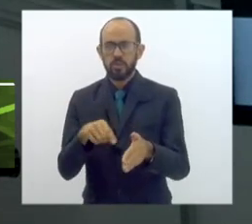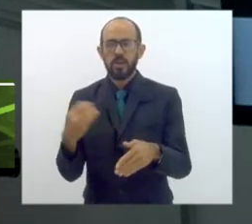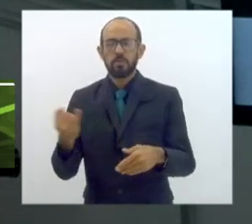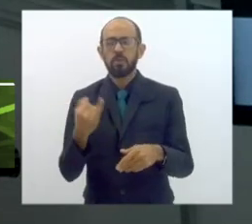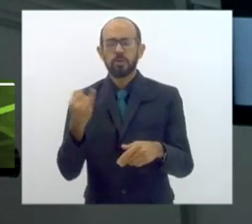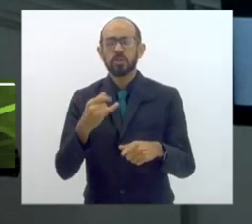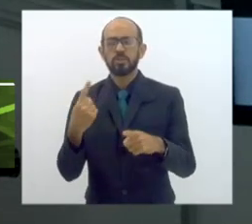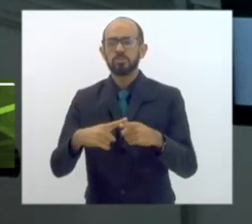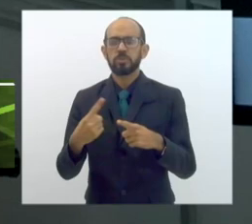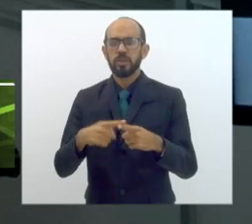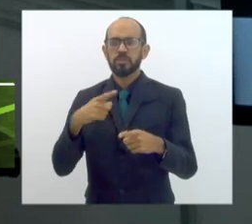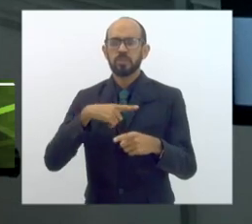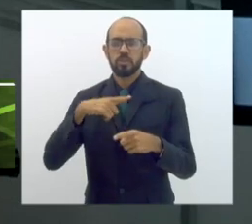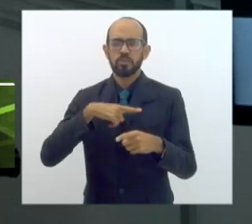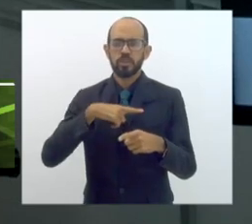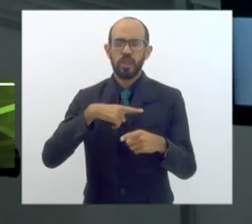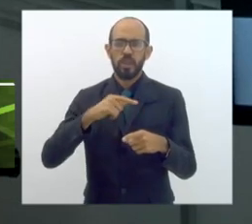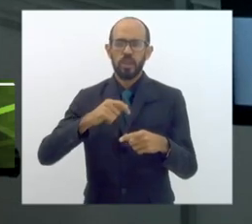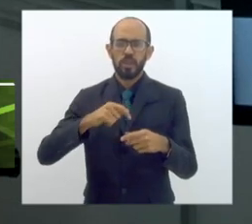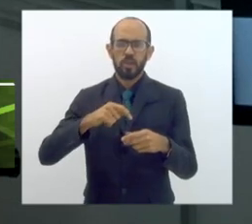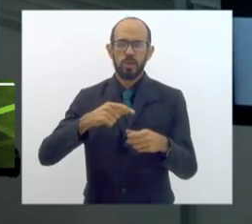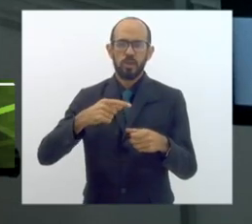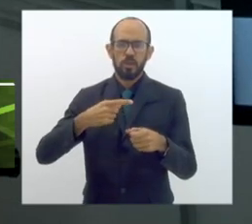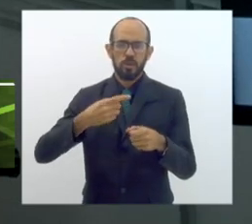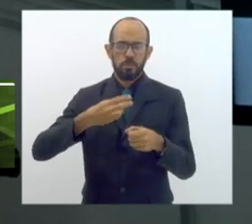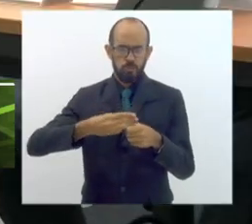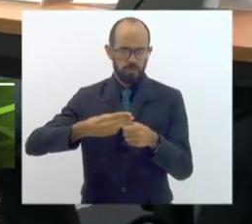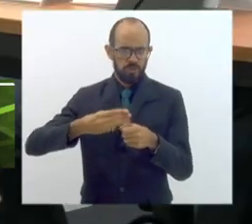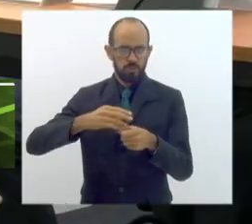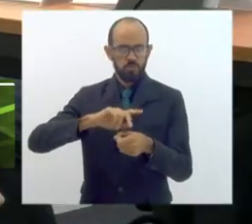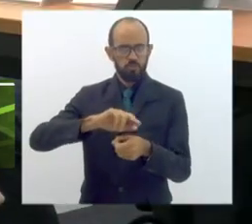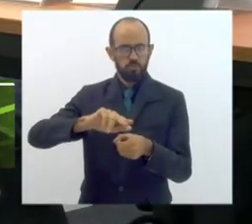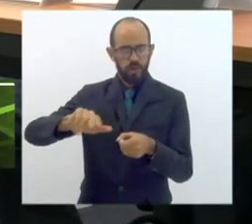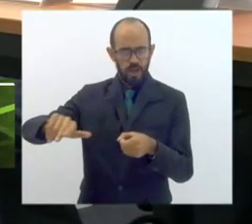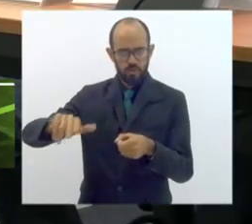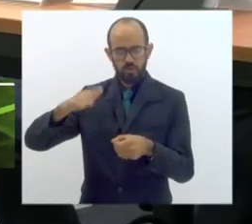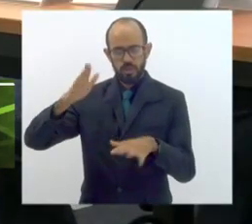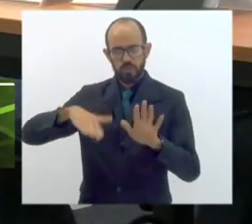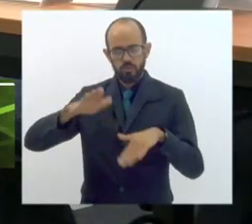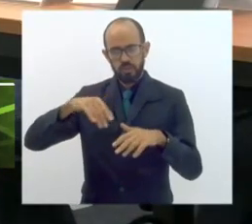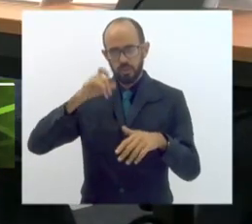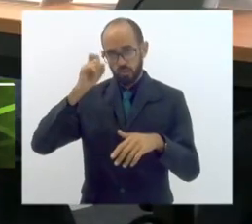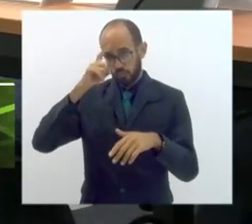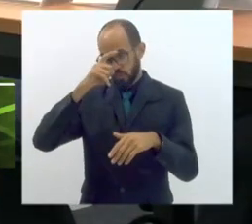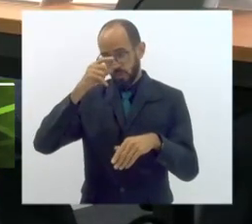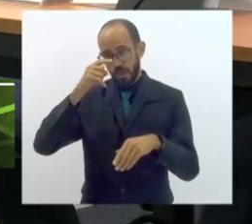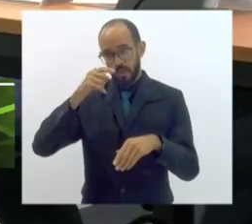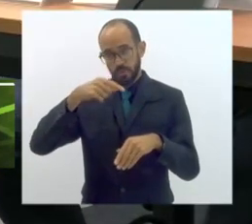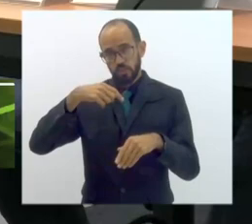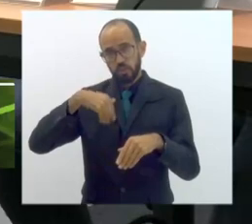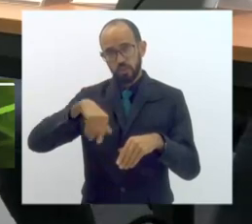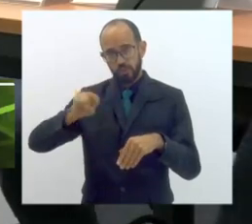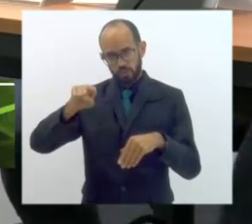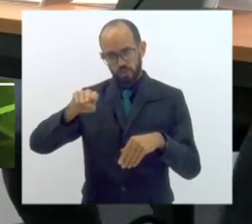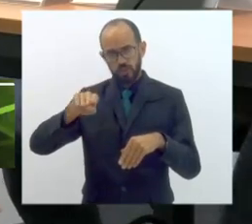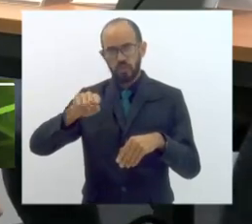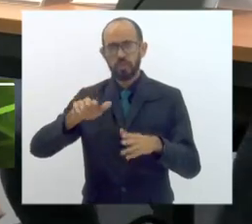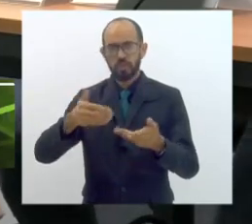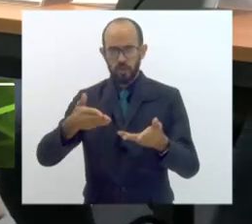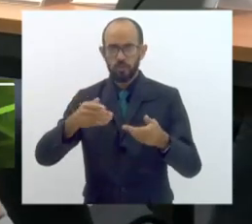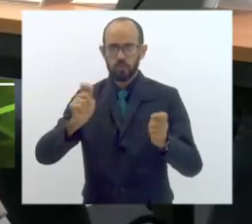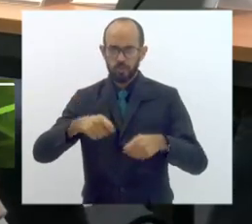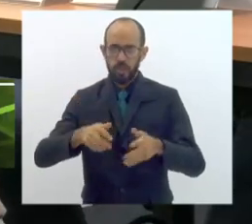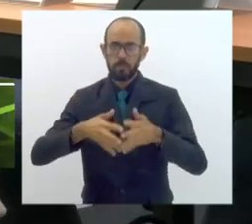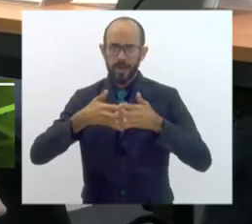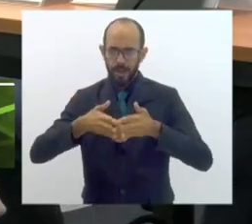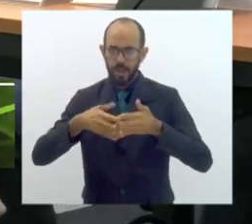extensão muito grande, territorial, e a dificuldade de acesso, muitas das vezes, dos pacientes. Então, a gente consegue levar esse exame até o paciente.